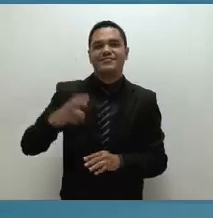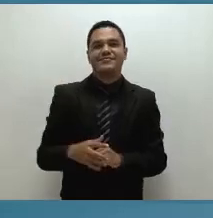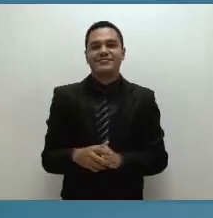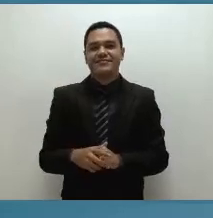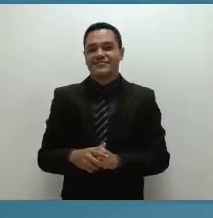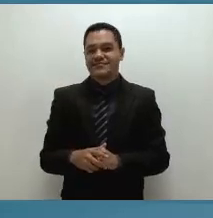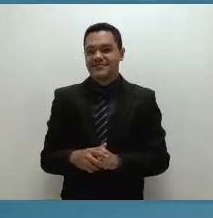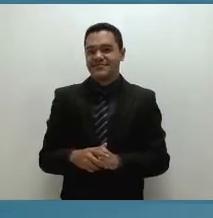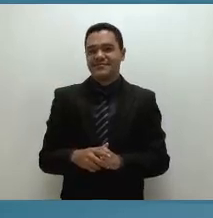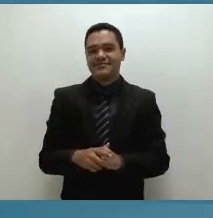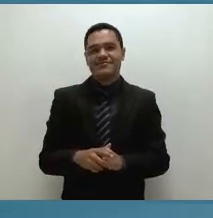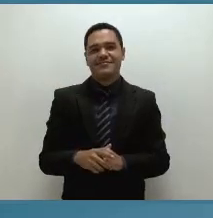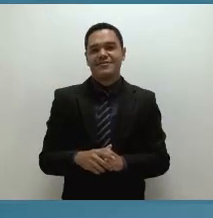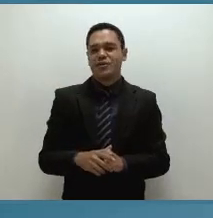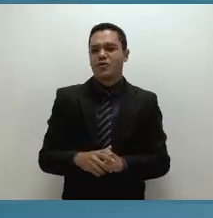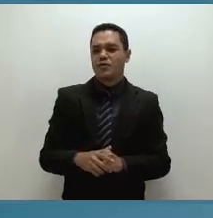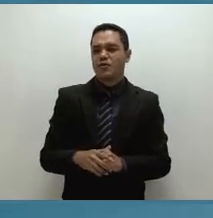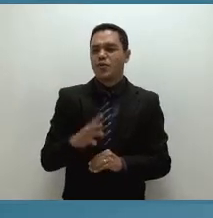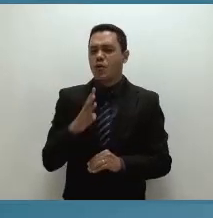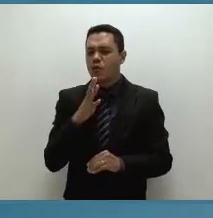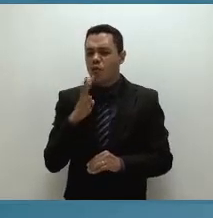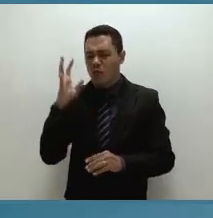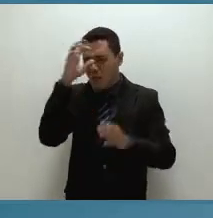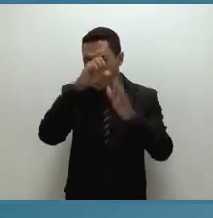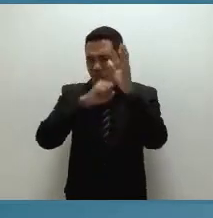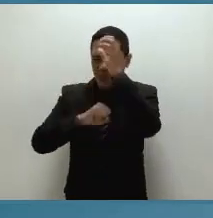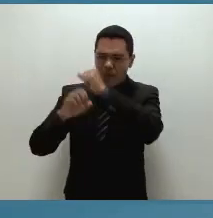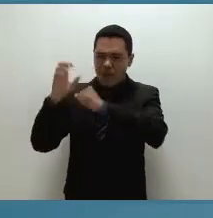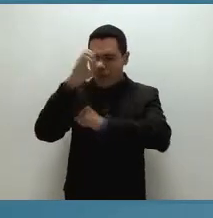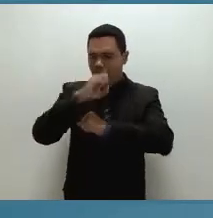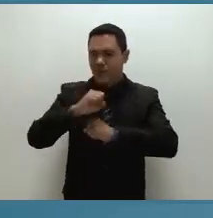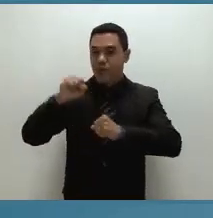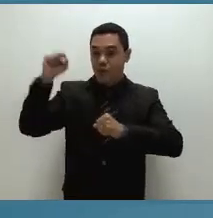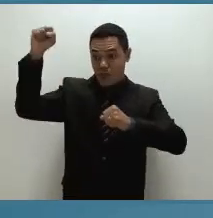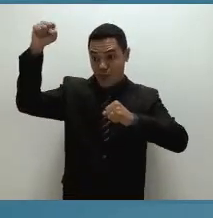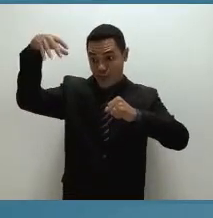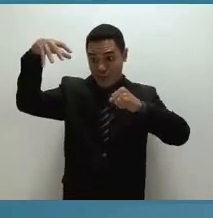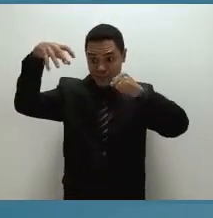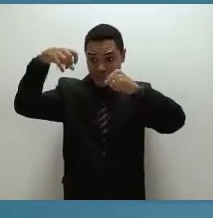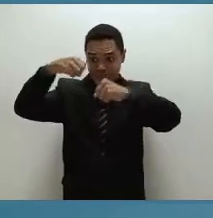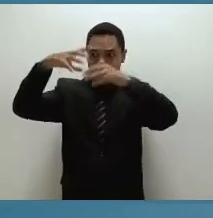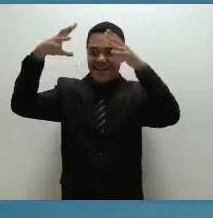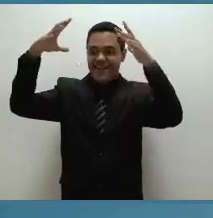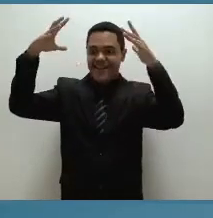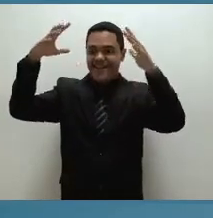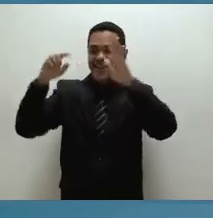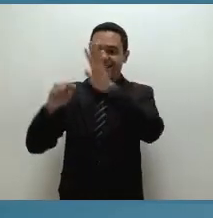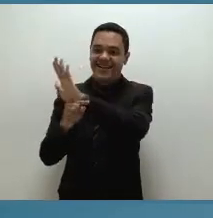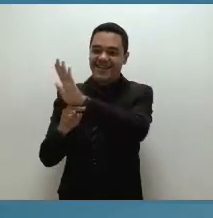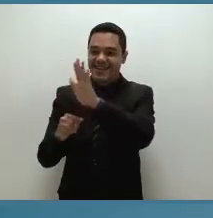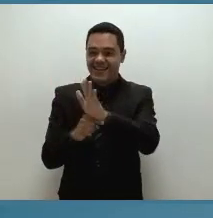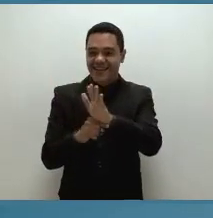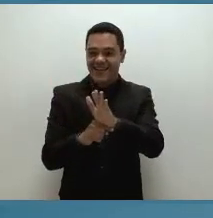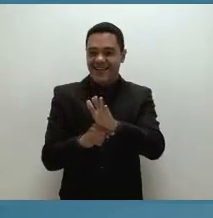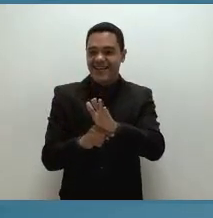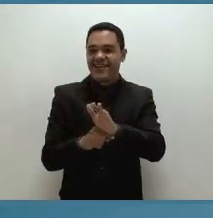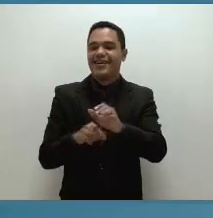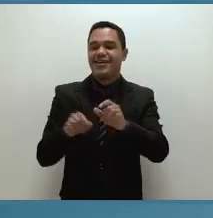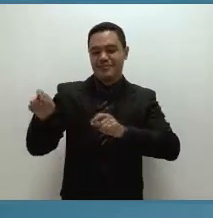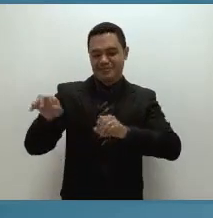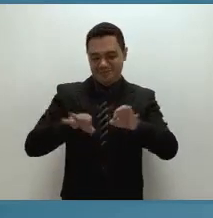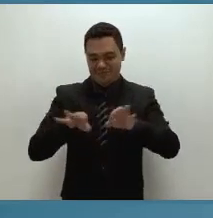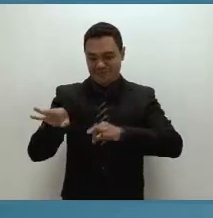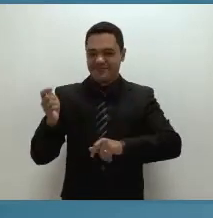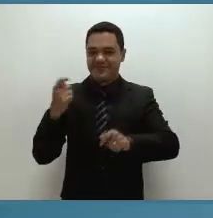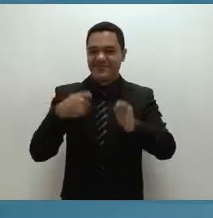dando conhecimento, muita luz nessa nova administração que se aproxima. Eu sei